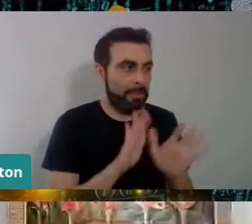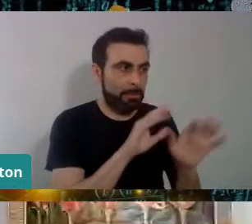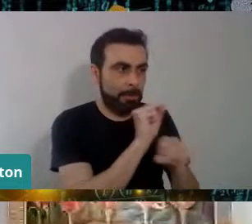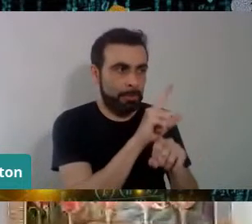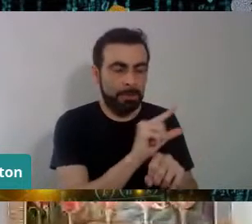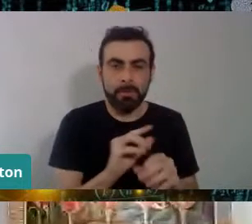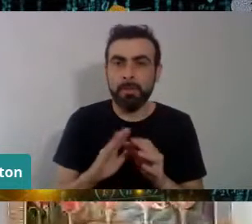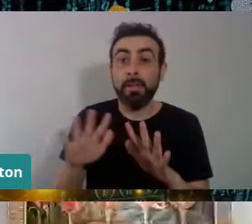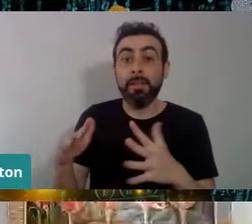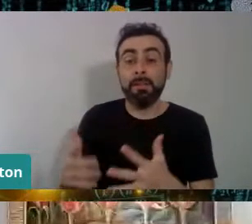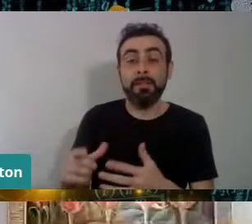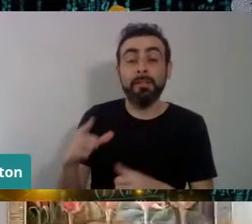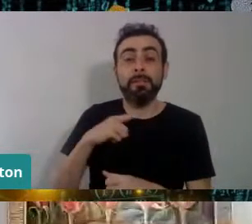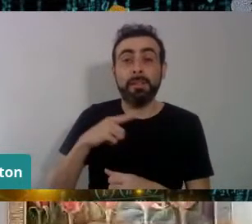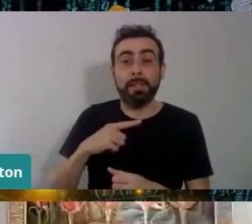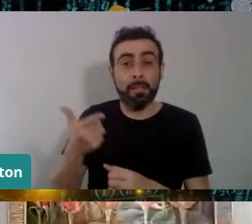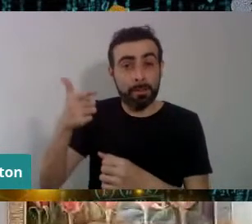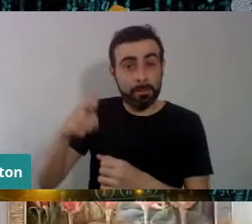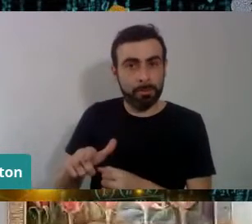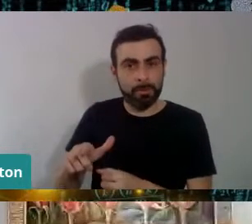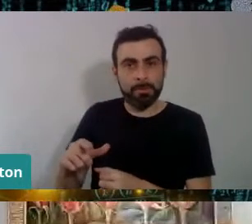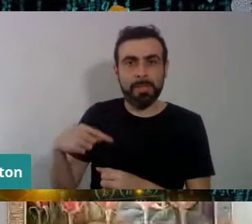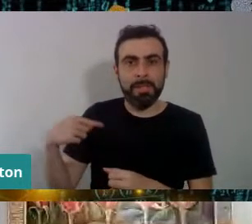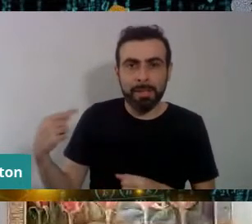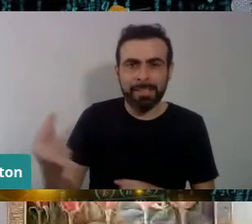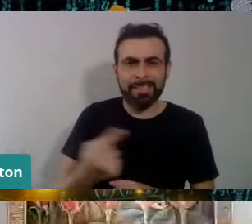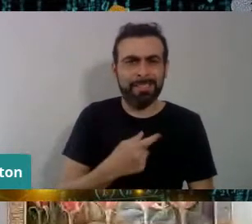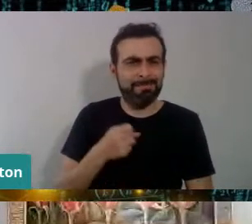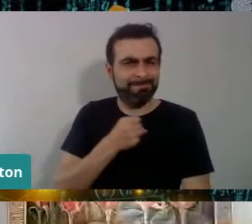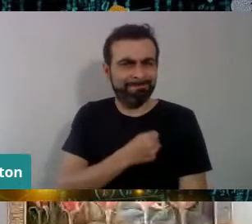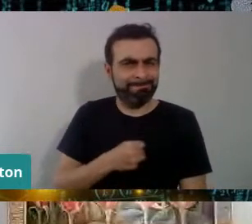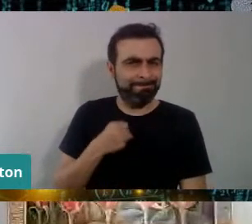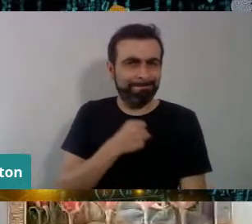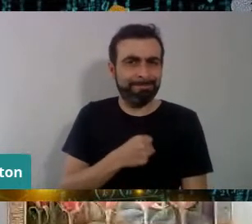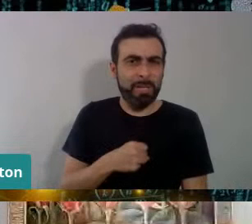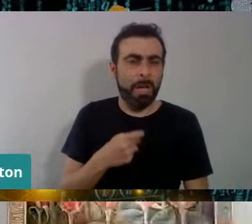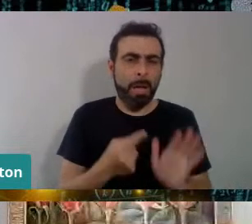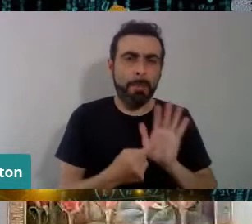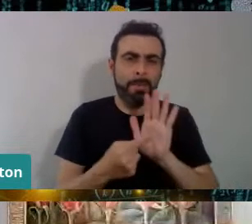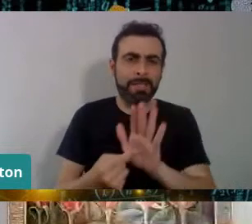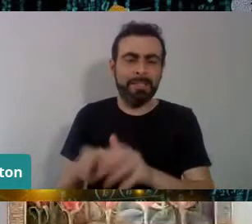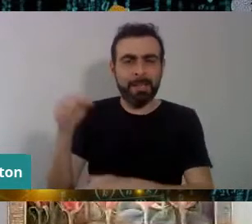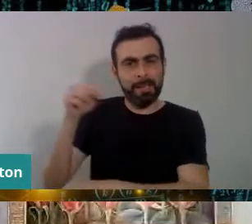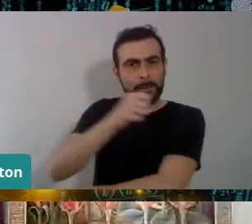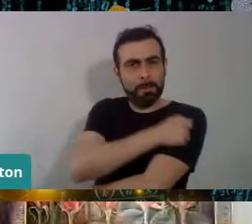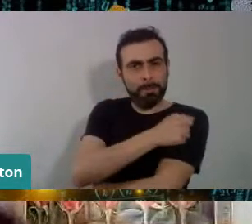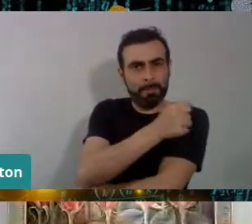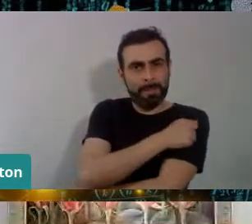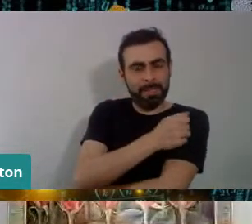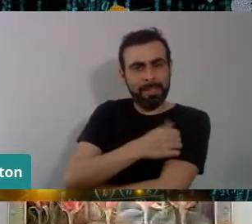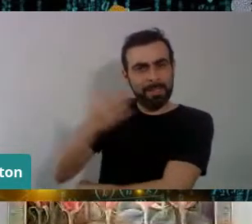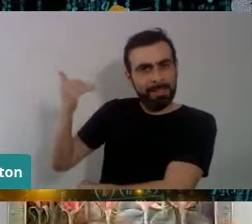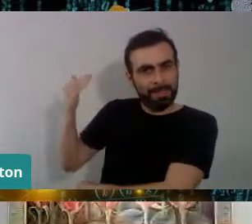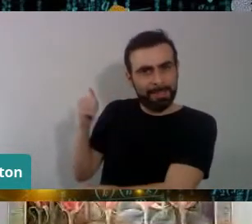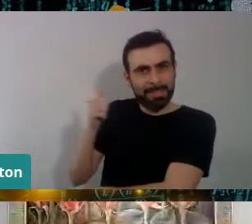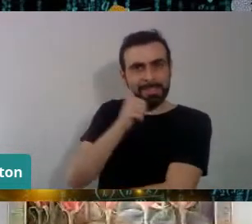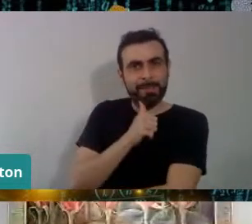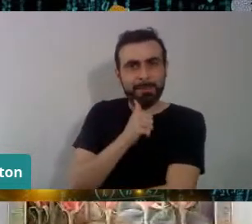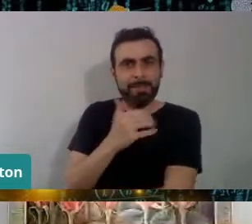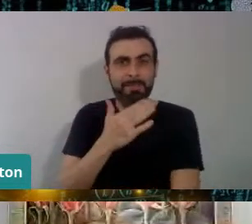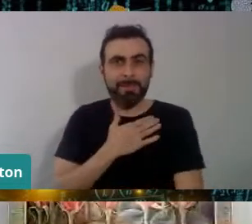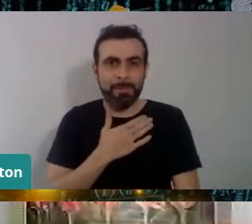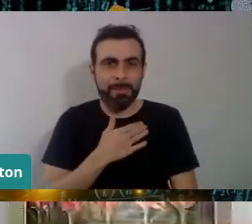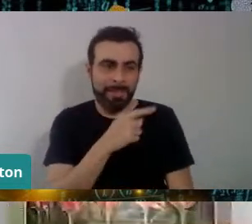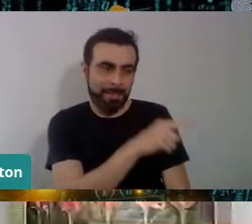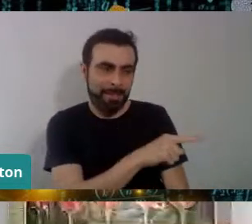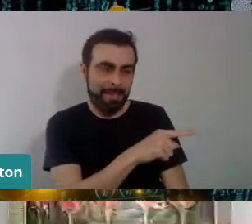revigorando a nossa saudade, né? Quero apresentar aqui uma ex-aluna, foi aluna minha, que está com muita saudade